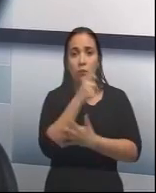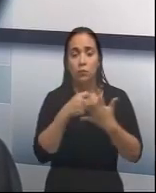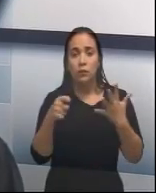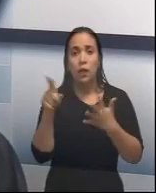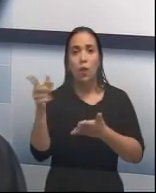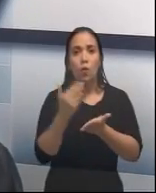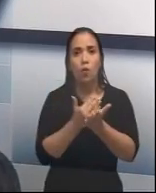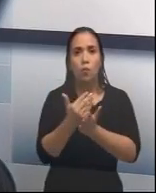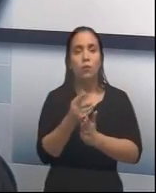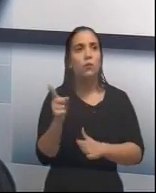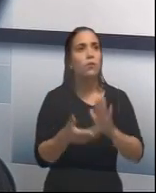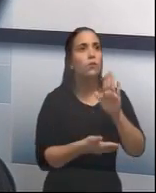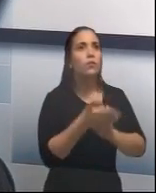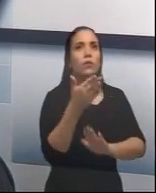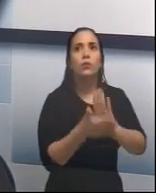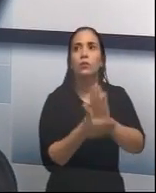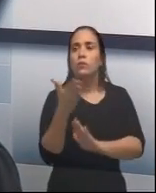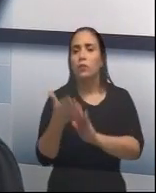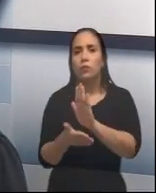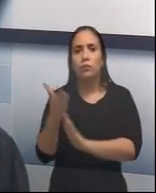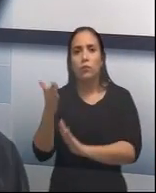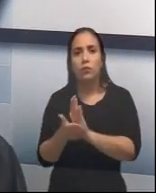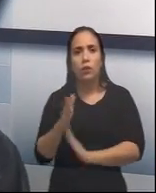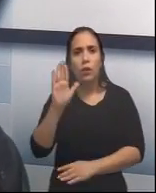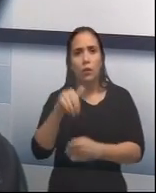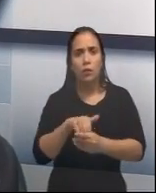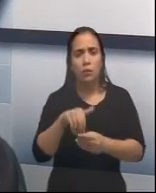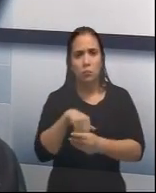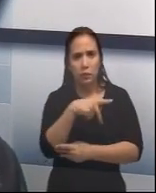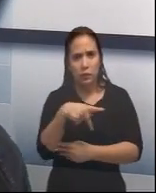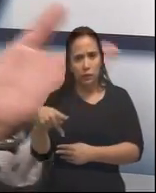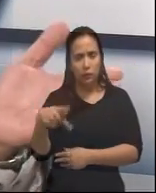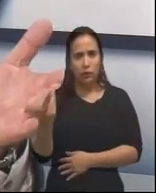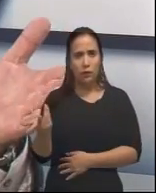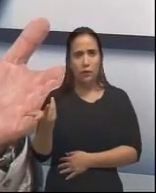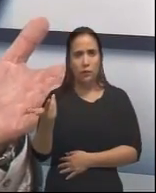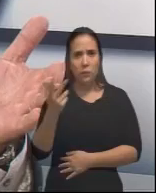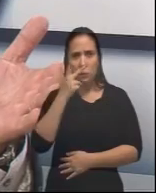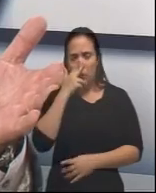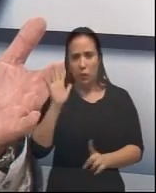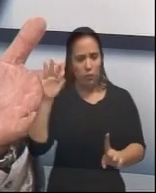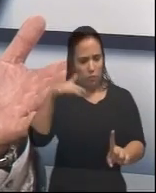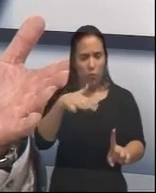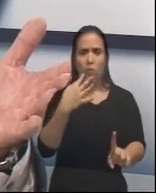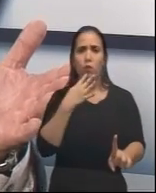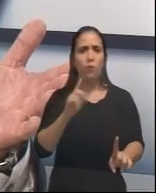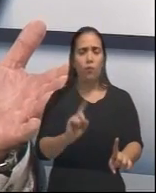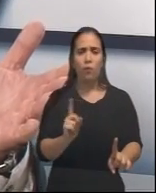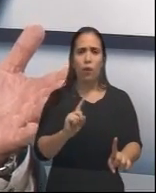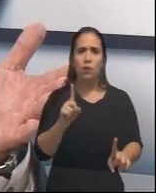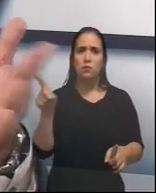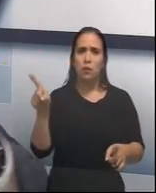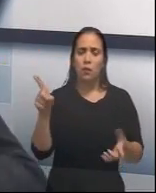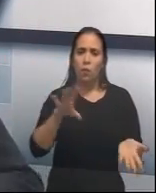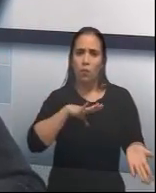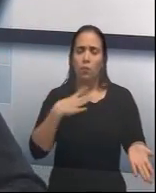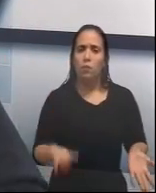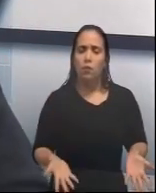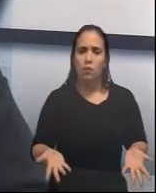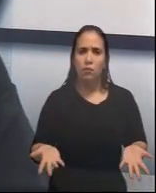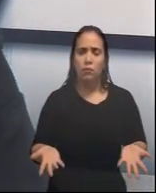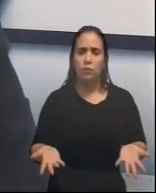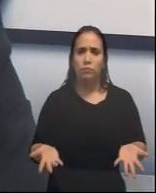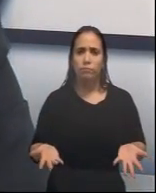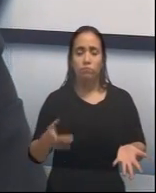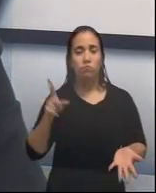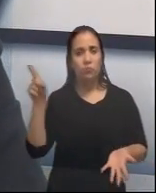rodar o Brasil já pensando em ser candidato a presidente. Quer dizer, não é nem trampolim, Luiz, eu não sei nem que pode chamar isso, não. Porque, por exemplo,